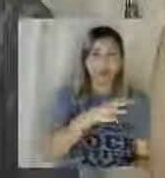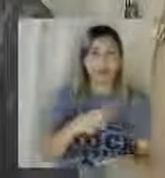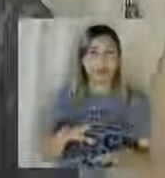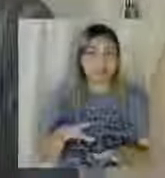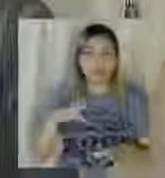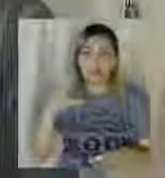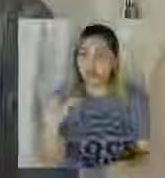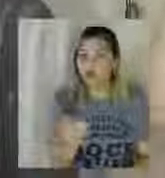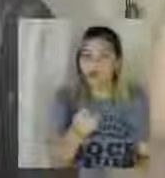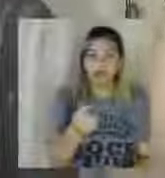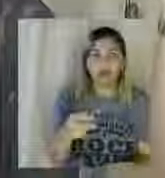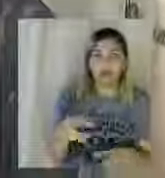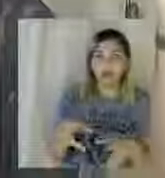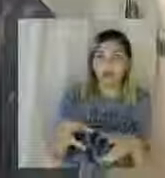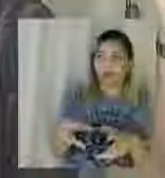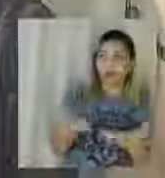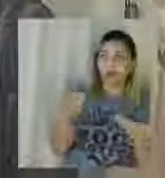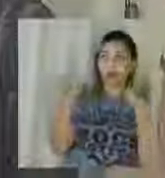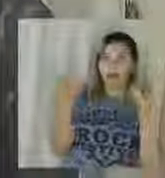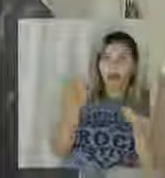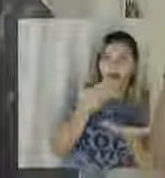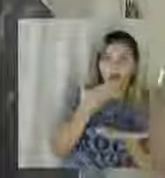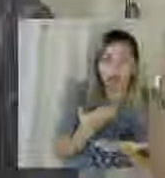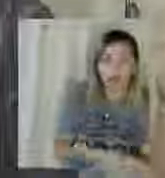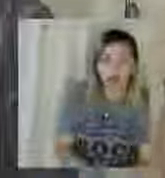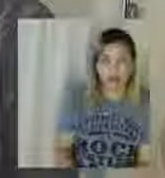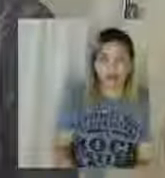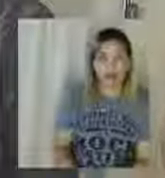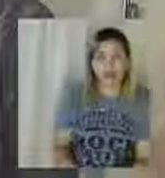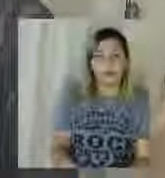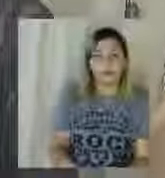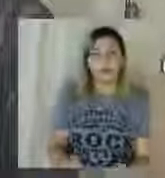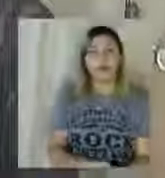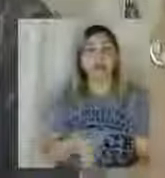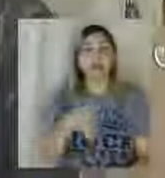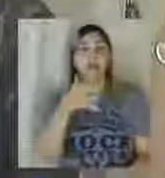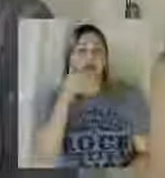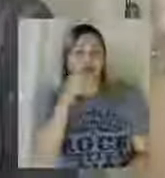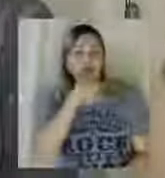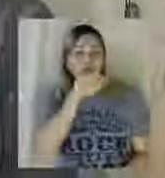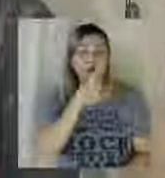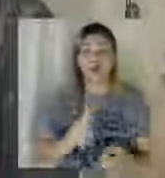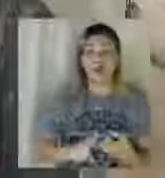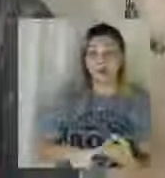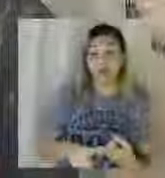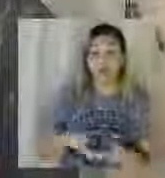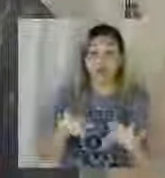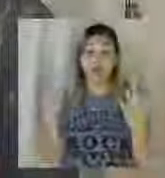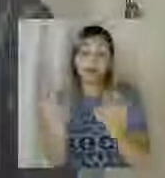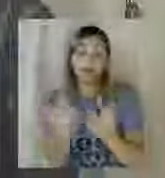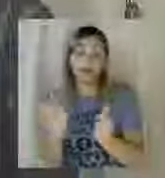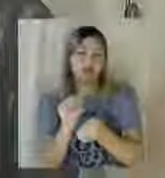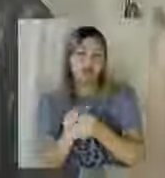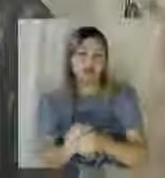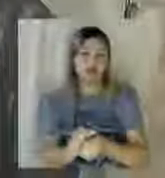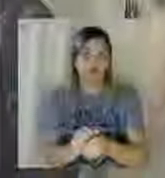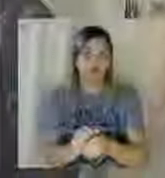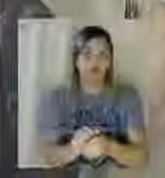ficava admirado, e minha mãe também. A família sempre junto, conversando.